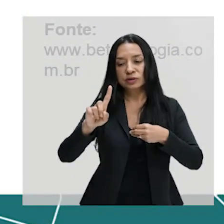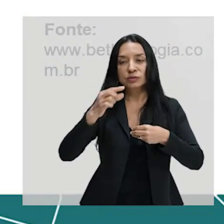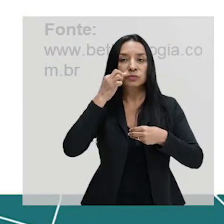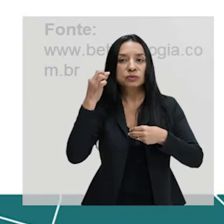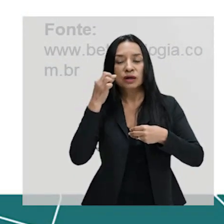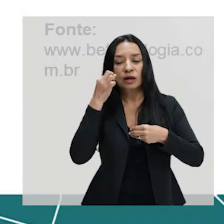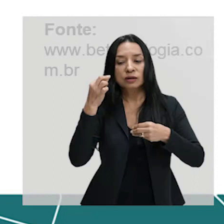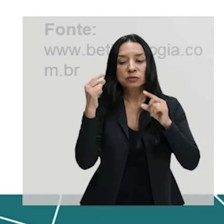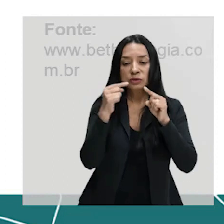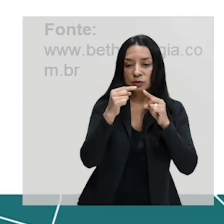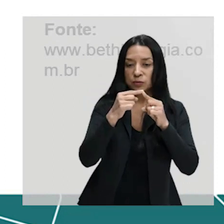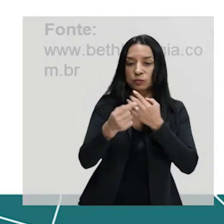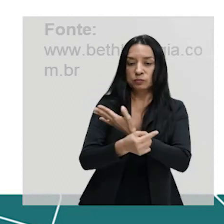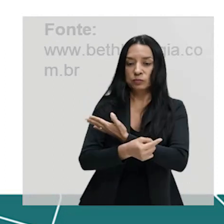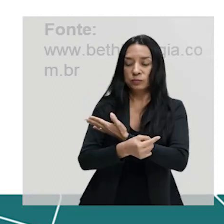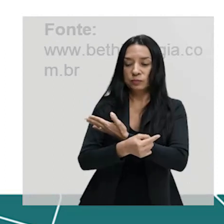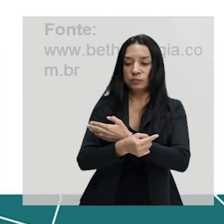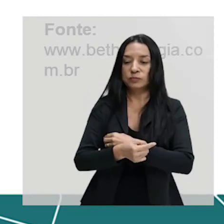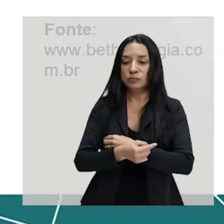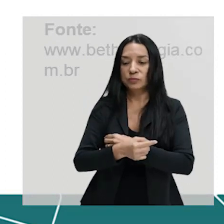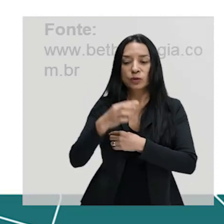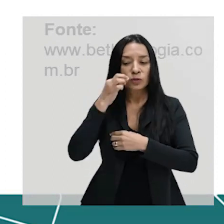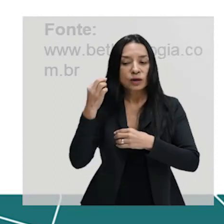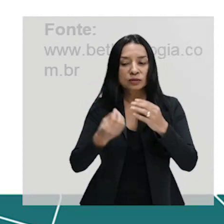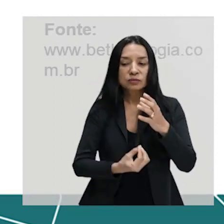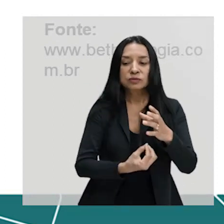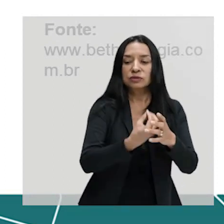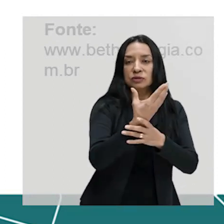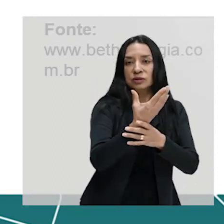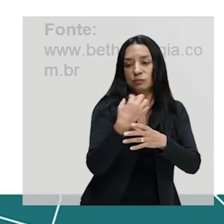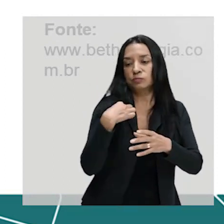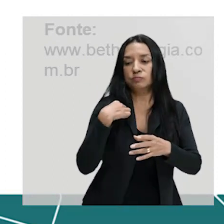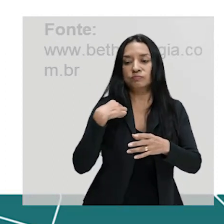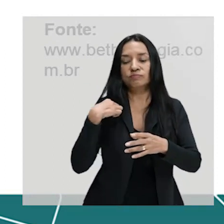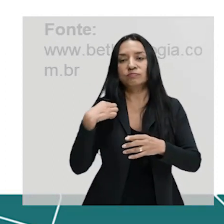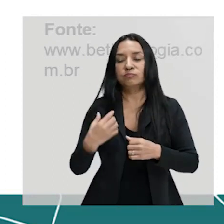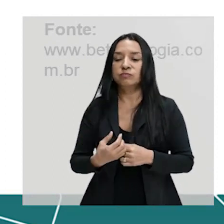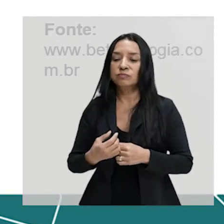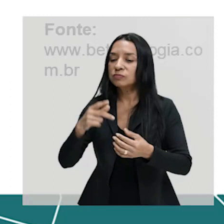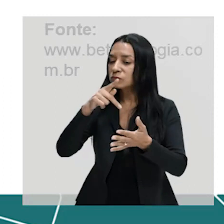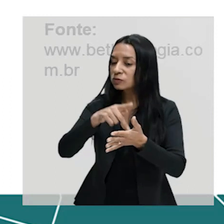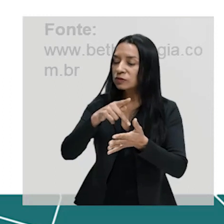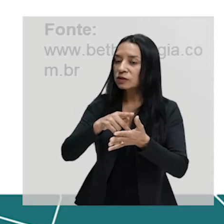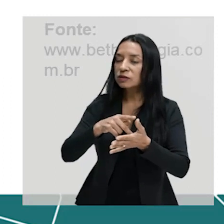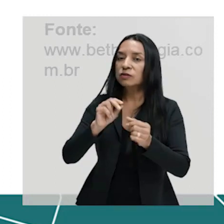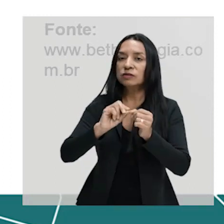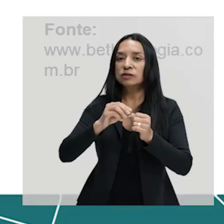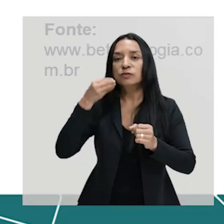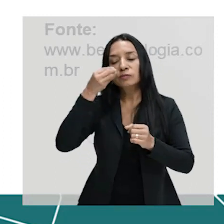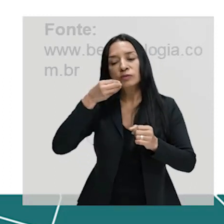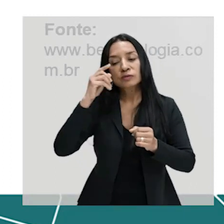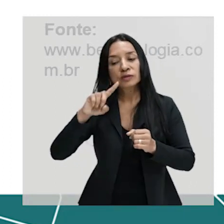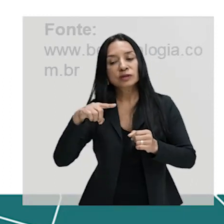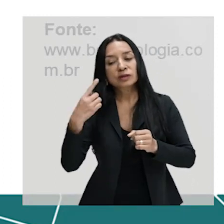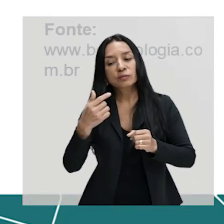segundo ele esses ratos foram originados dessas roupas e realmente ele fazia o experimento depois de